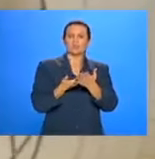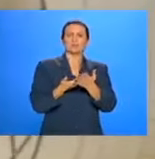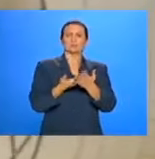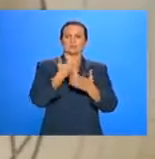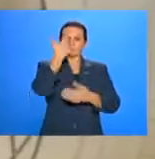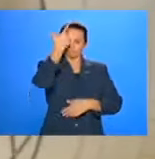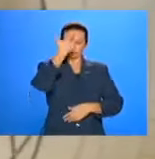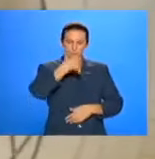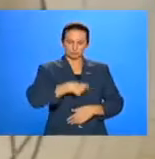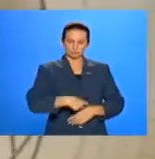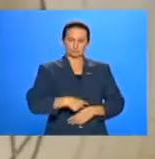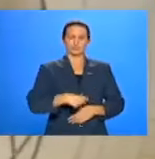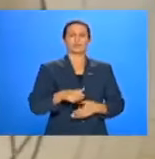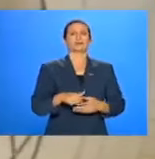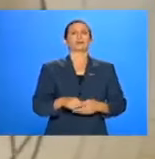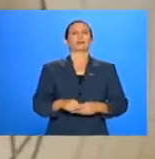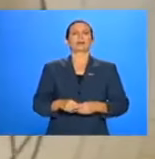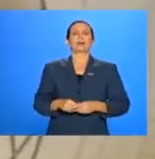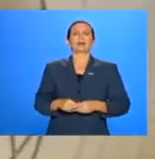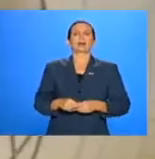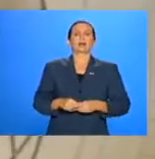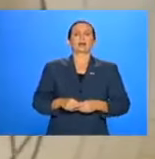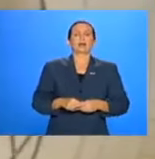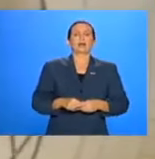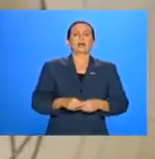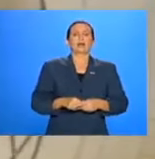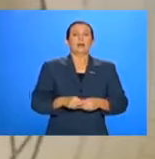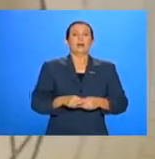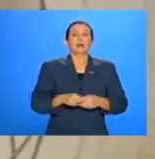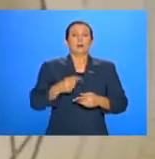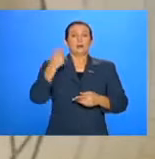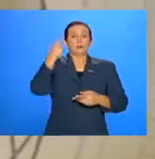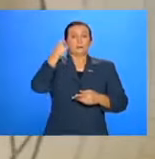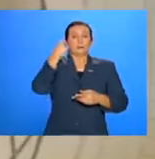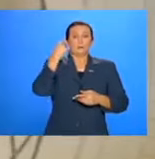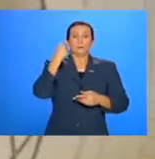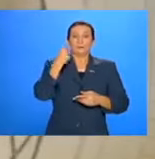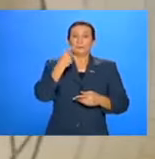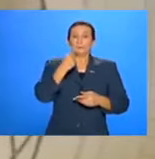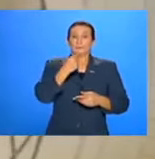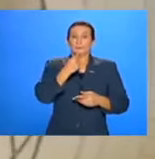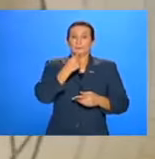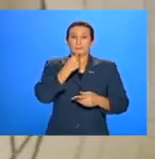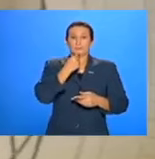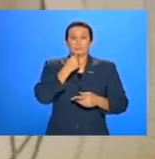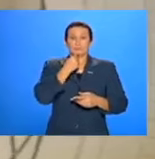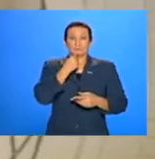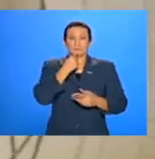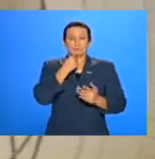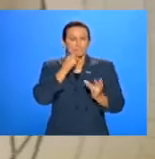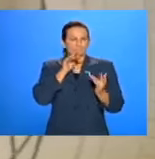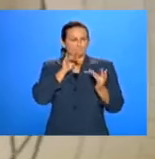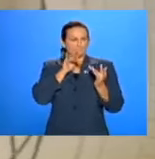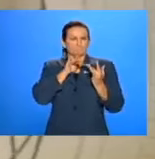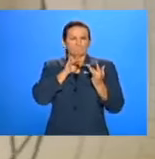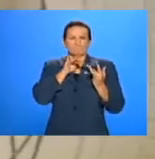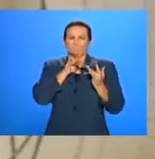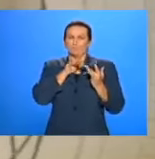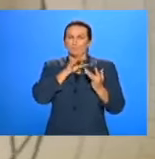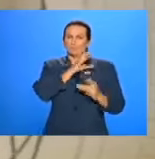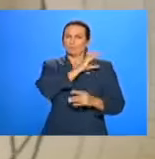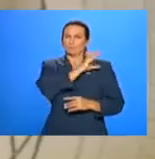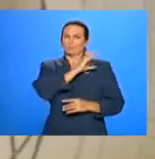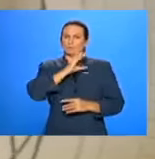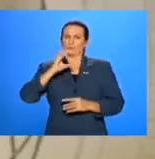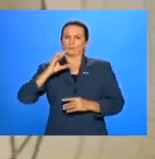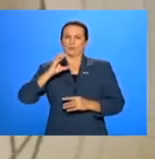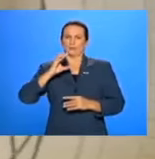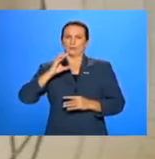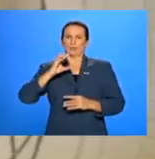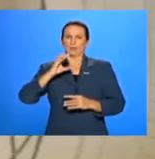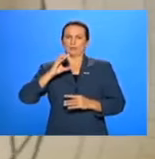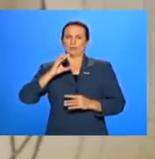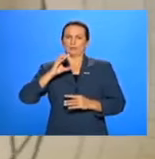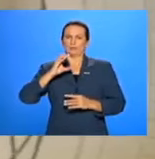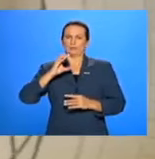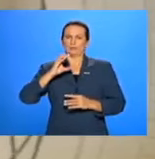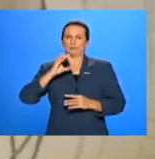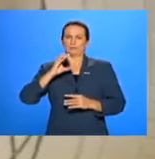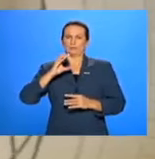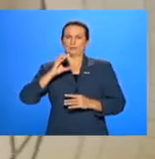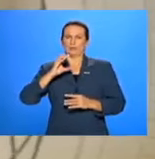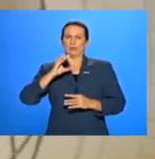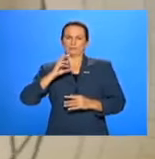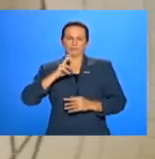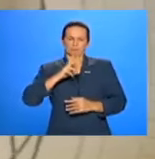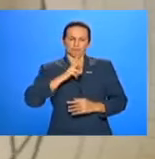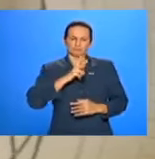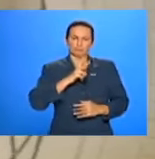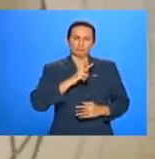é a pessoa em que o surdo mantém extrema confiança, tanto profissional como